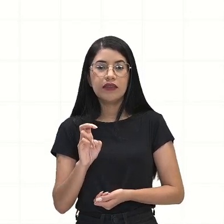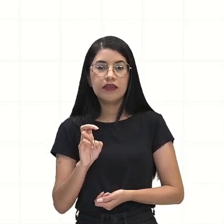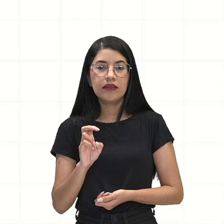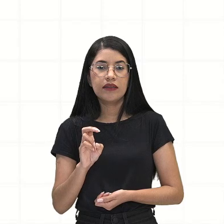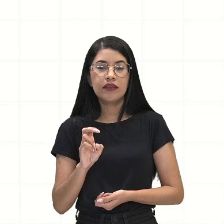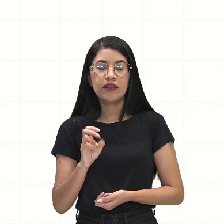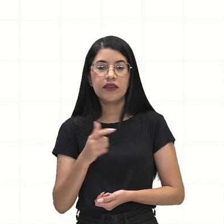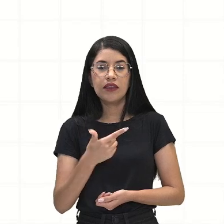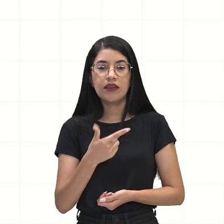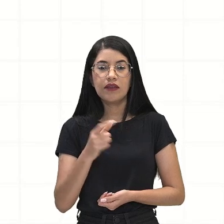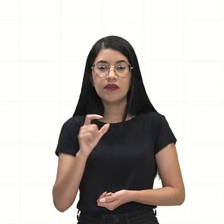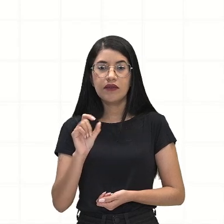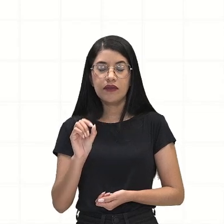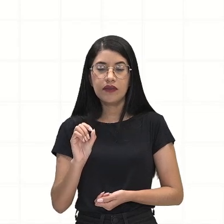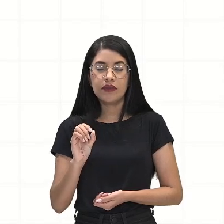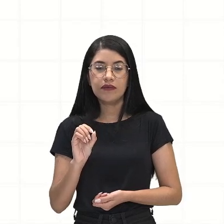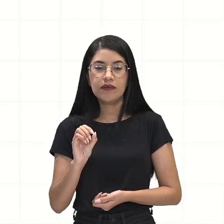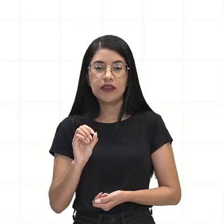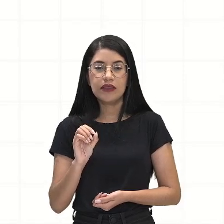20,